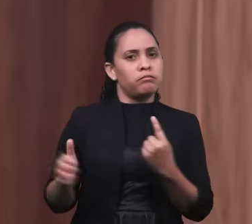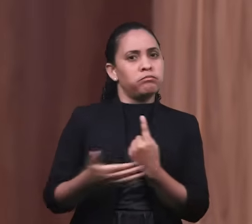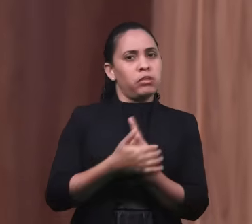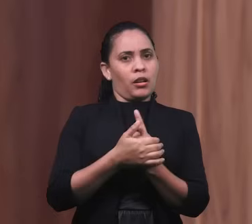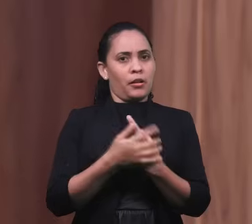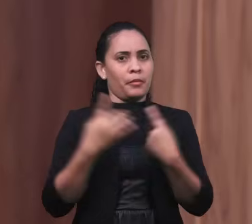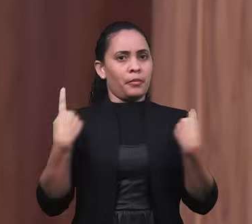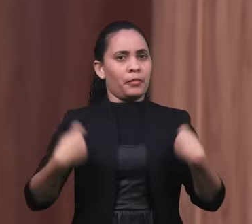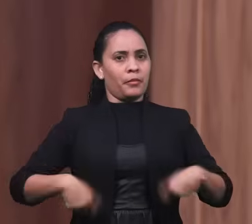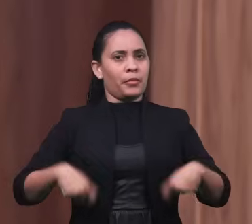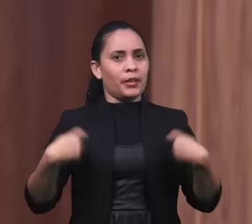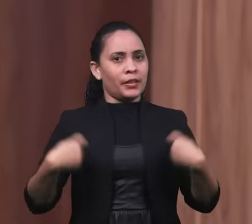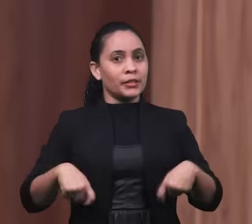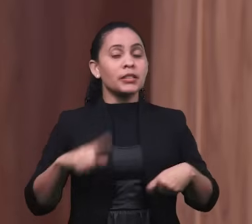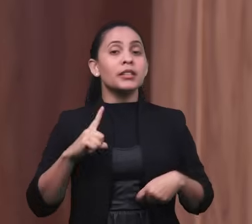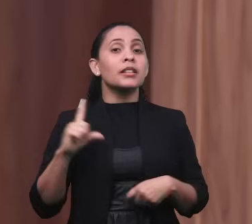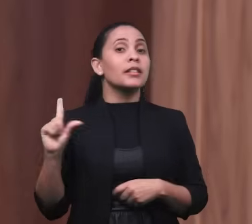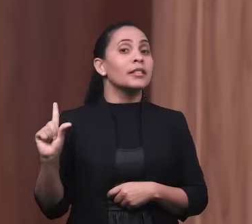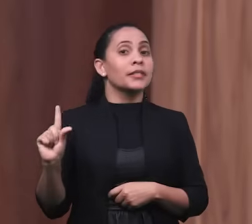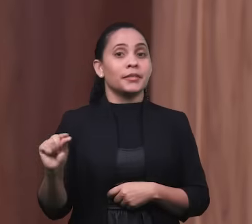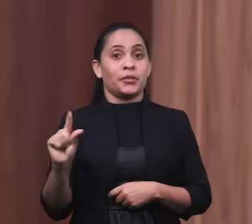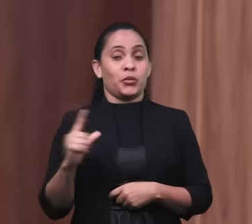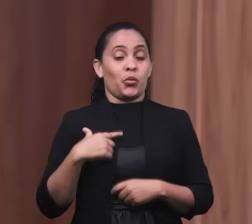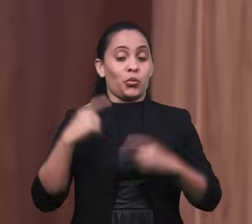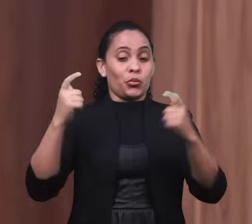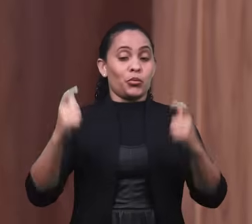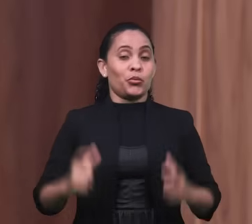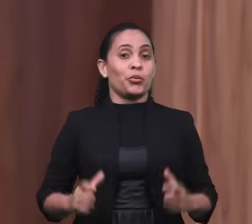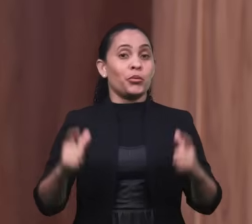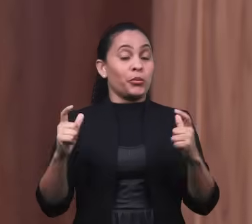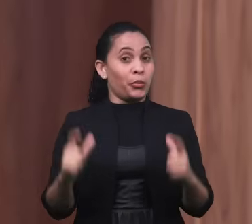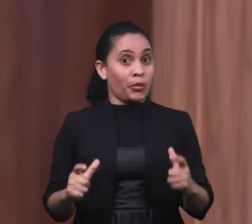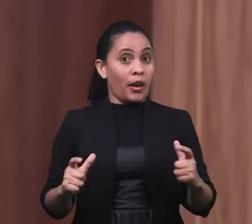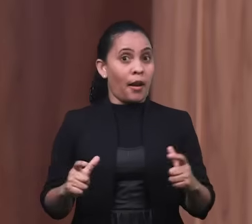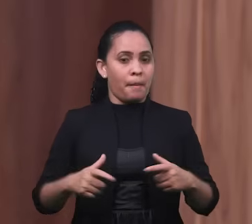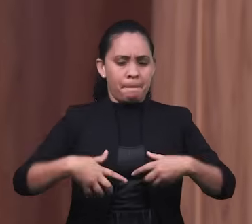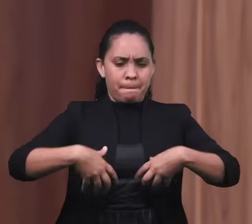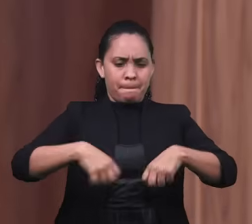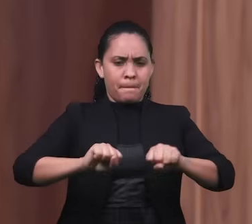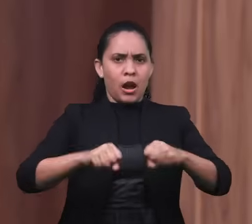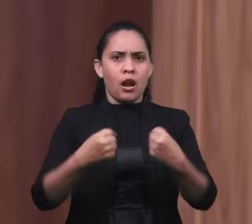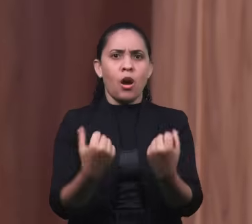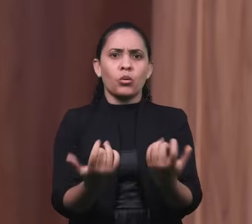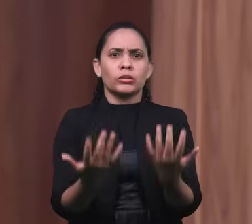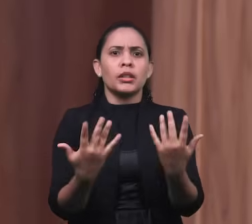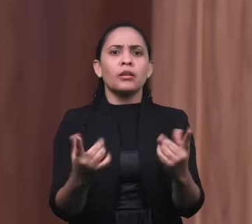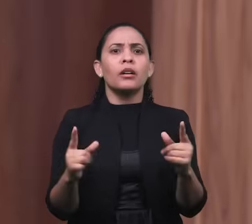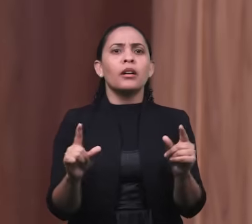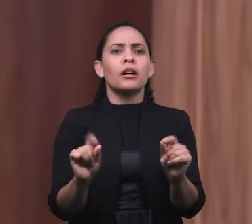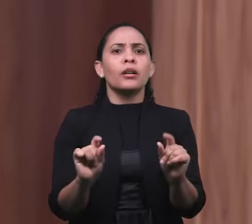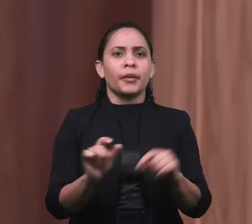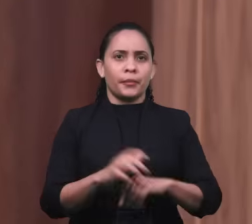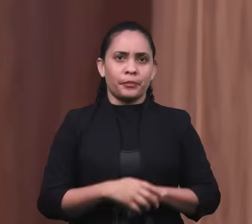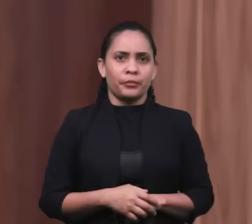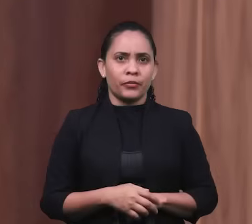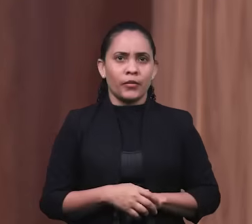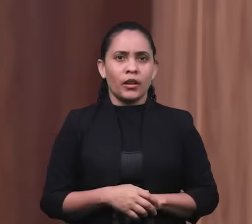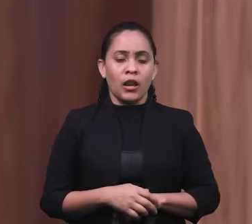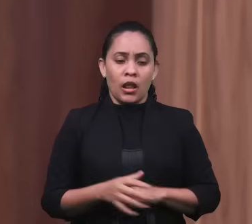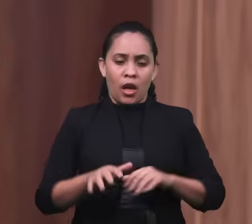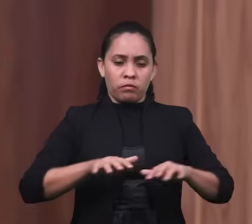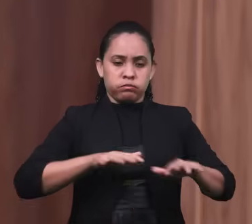e ele precisa ser adquirido num lugar onde que malhar o trigo no lagar. O normal era malhar o trigo na